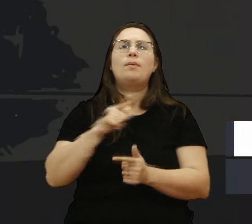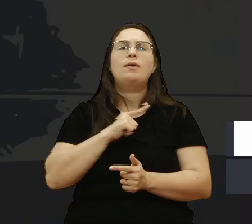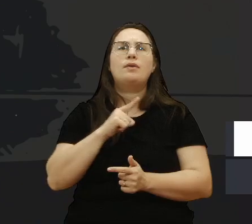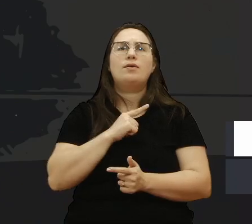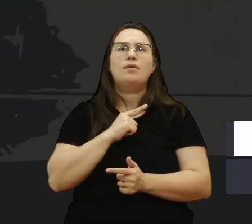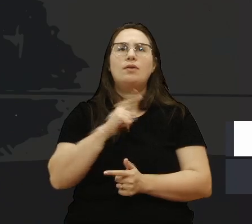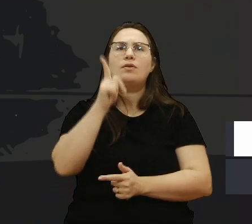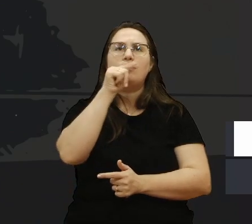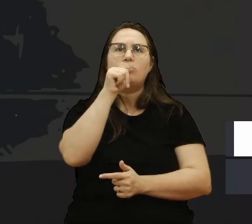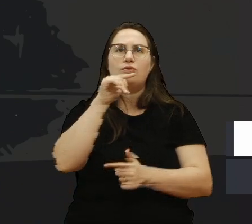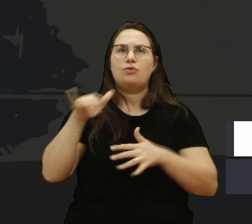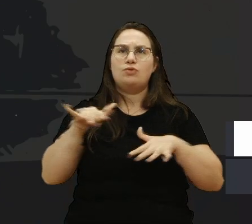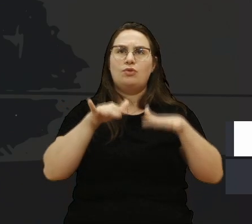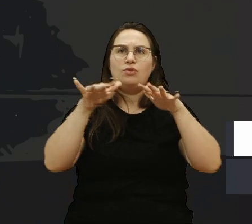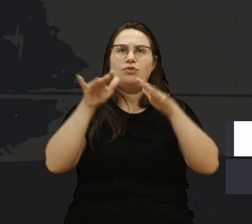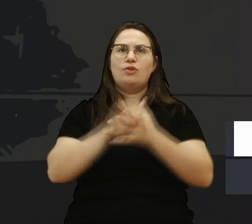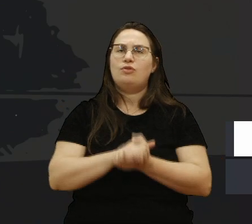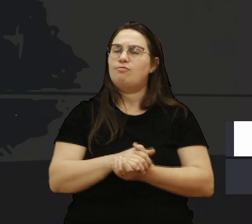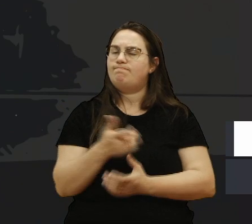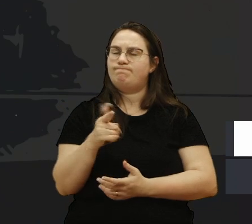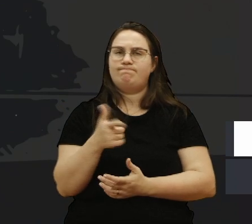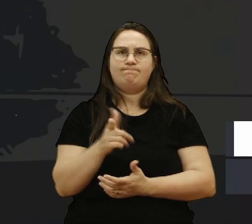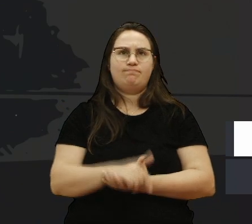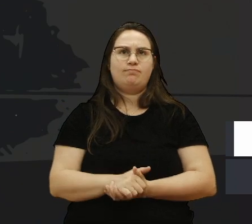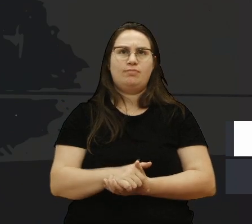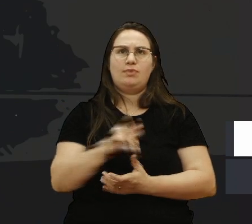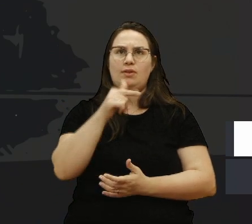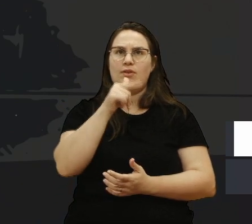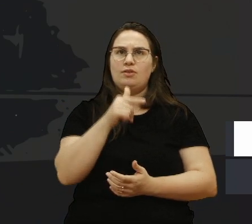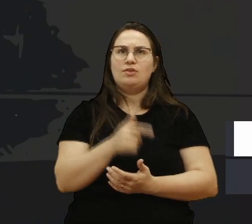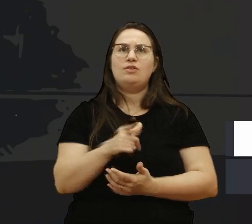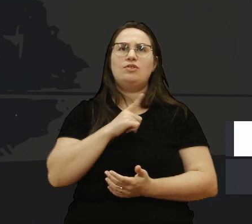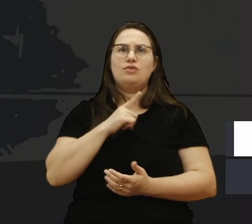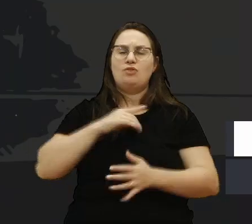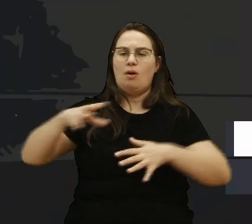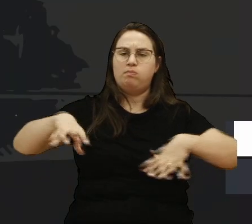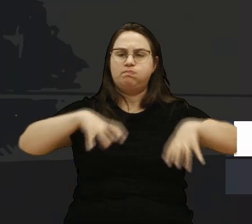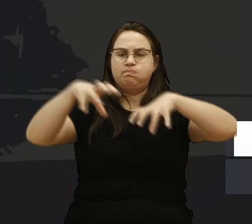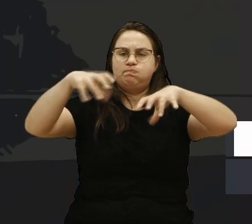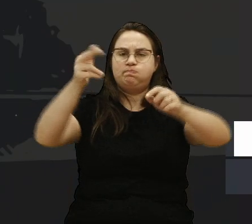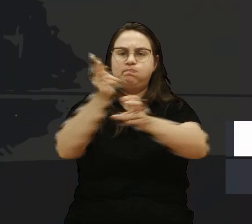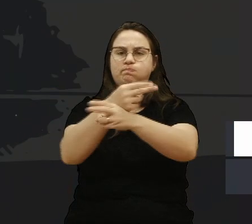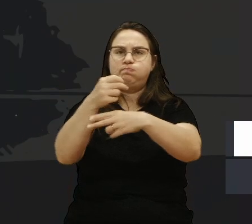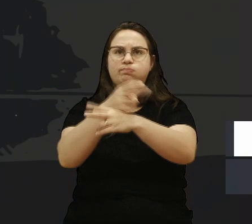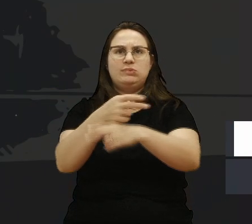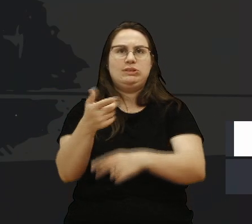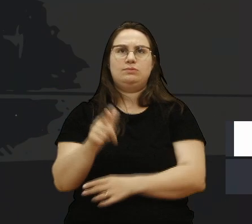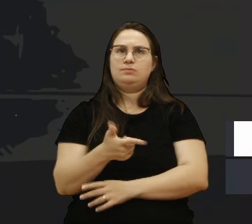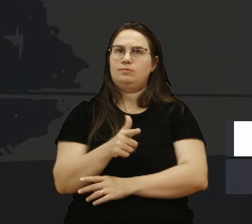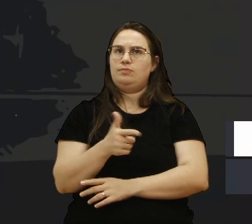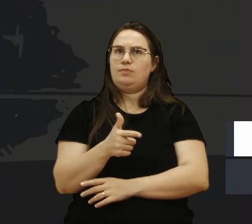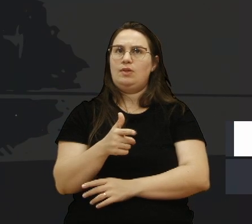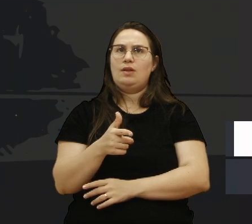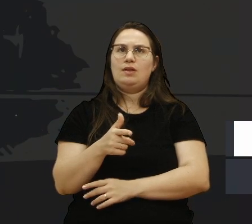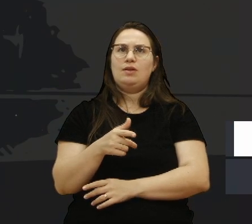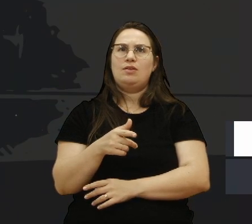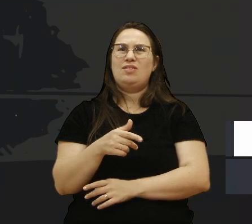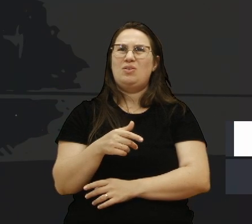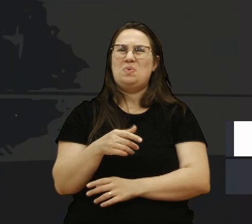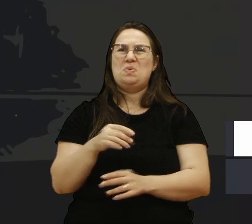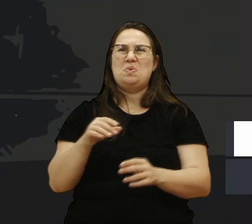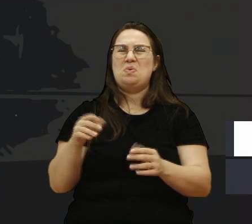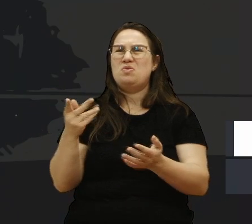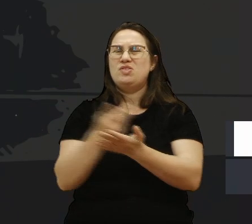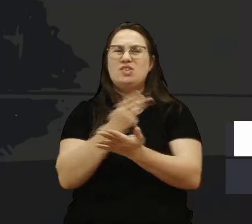Tinha as enchentes? Não tinha. Tinha as tempestas, os vendaval? Não tinha. Tinha todas as catástrofes que estão